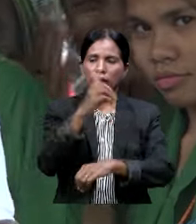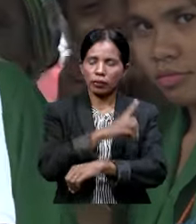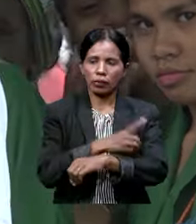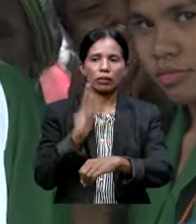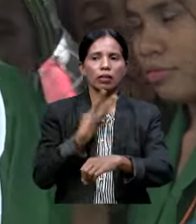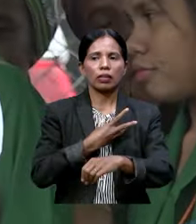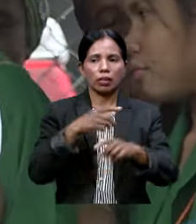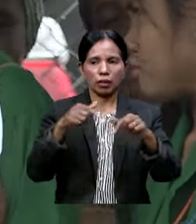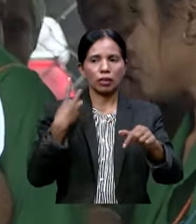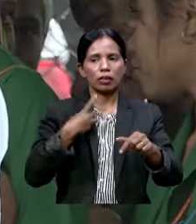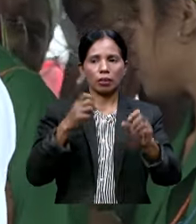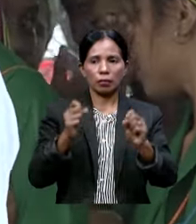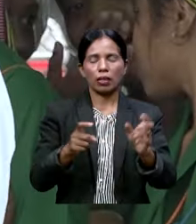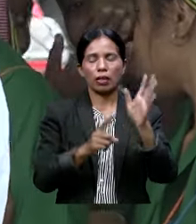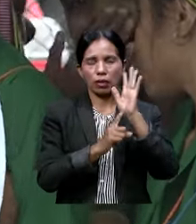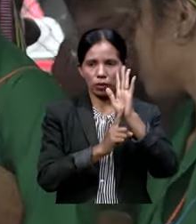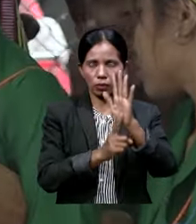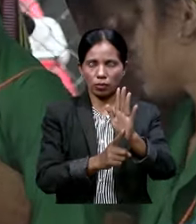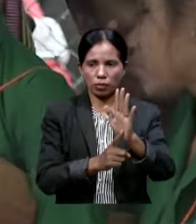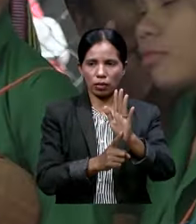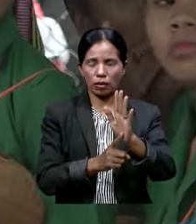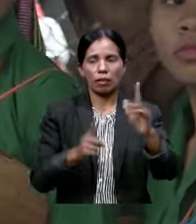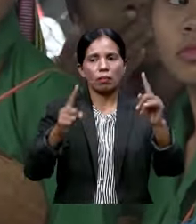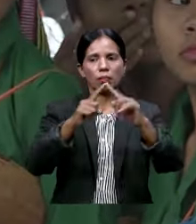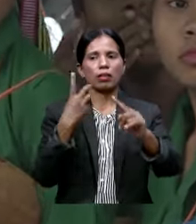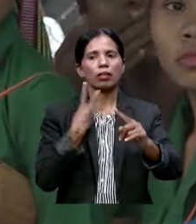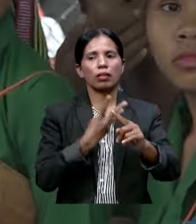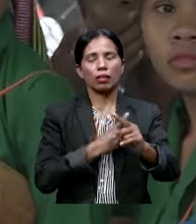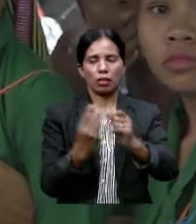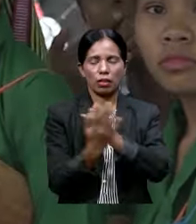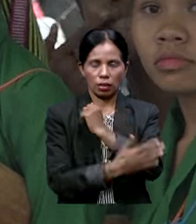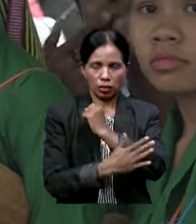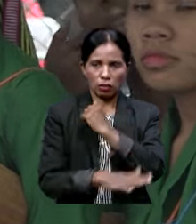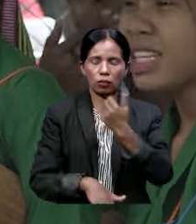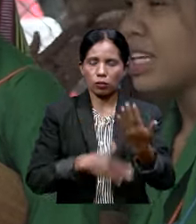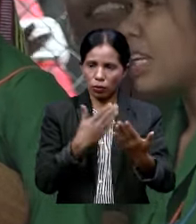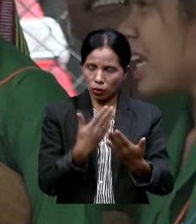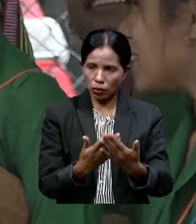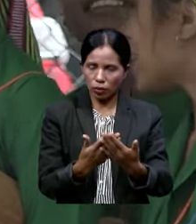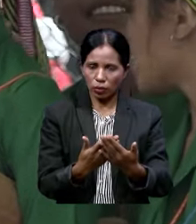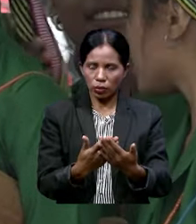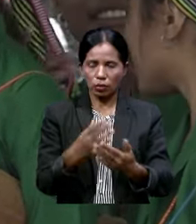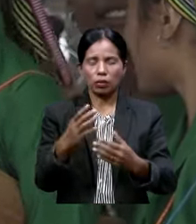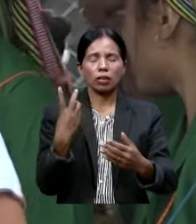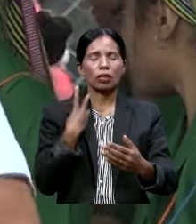itehanei tabele haturu onoba itenia rain kata setor